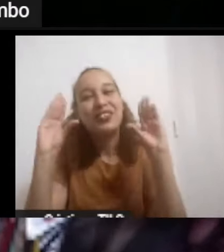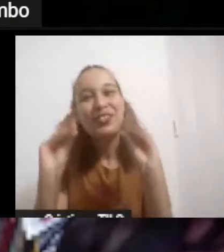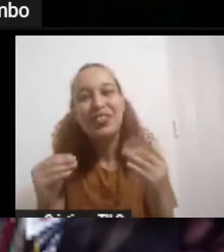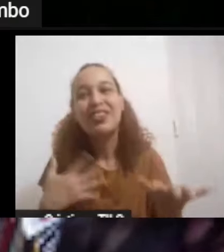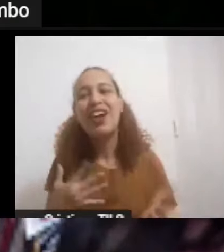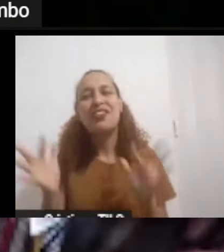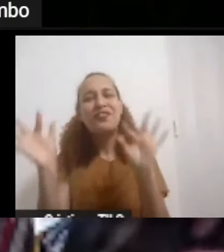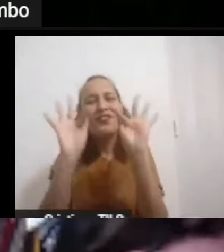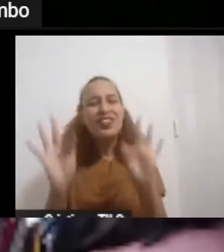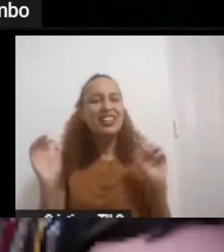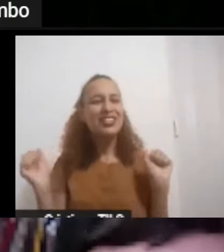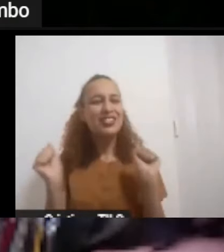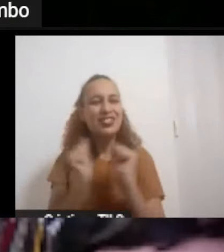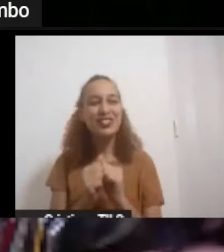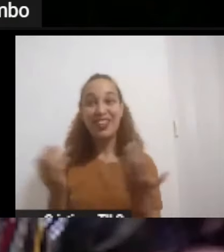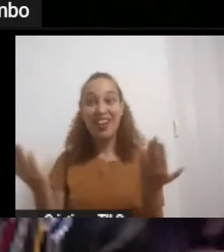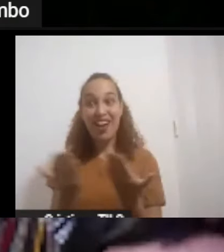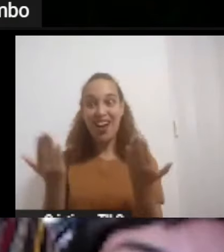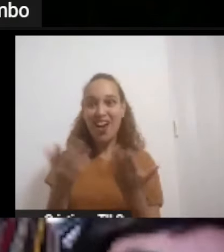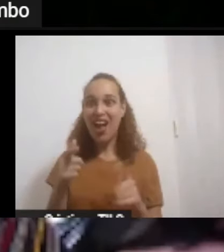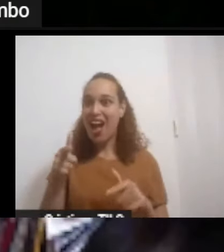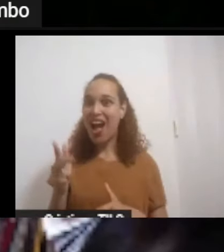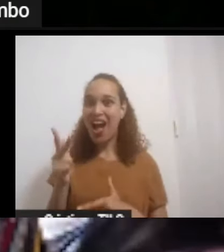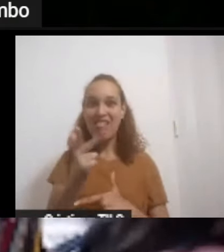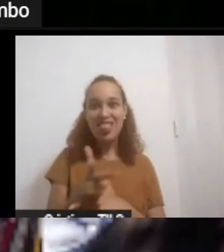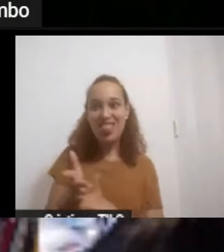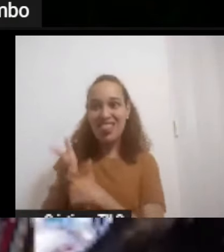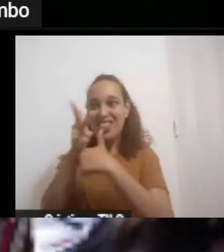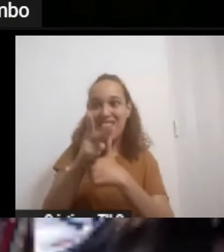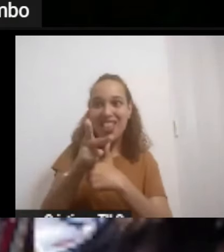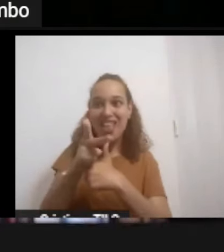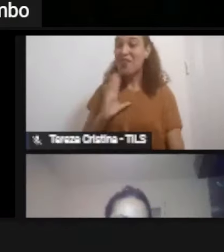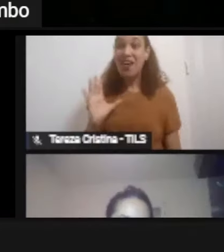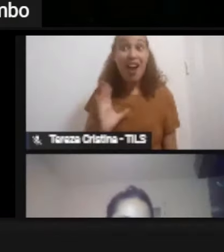nessa live cheia de recurso. Amei ver as ilustrações sendo